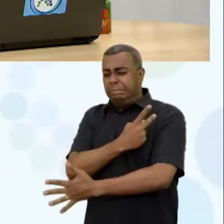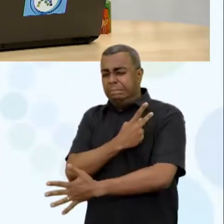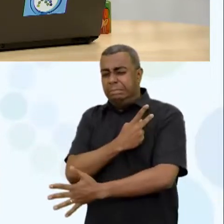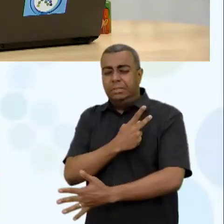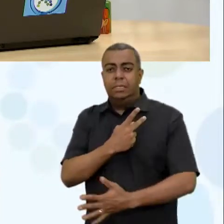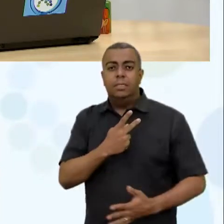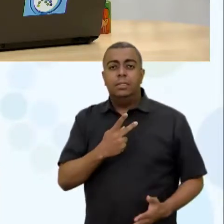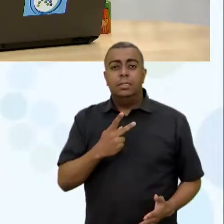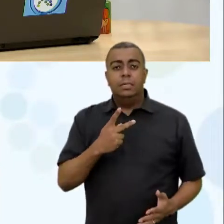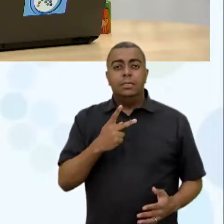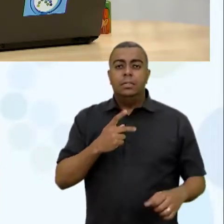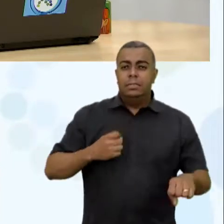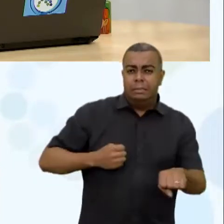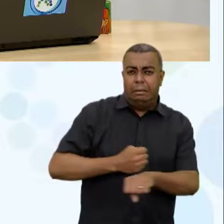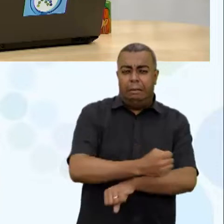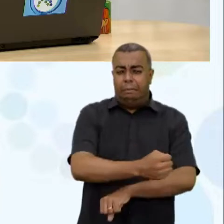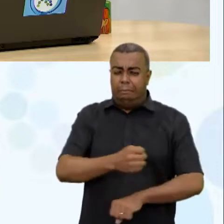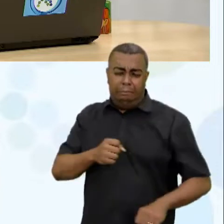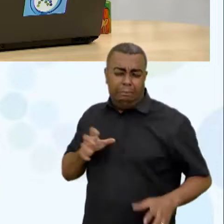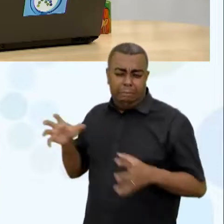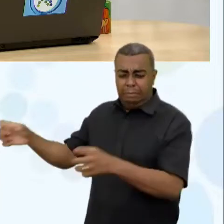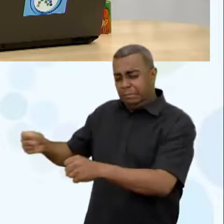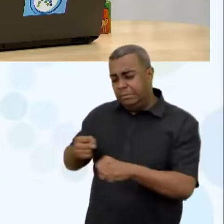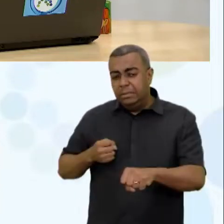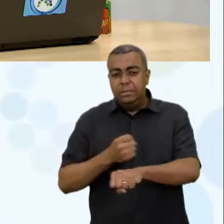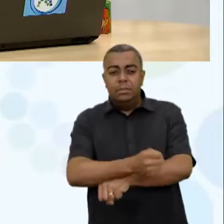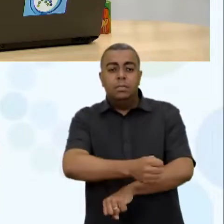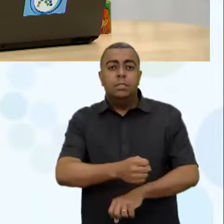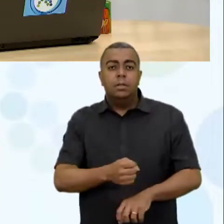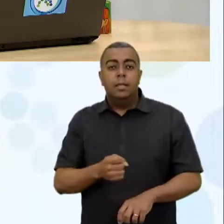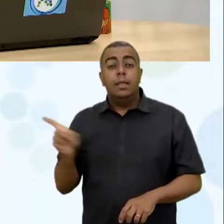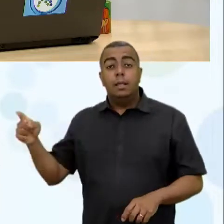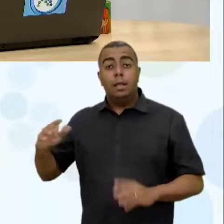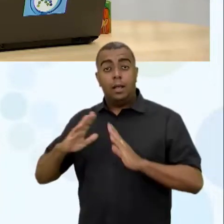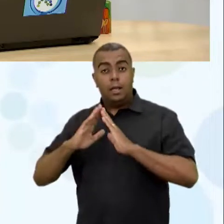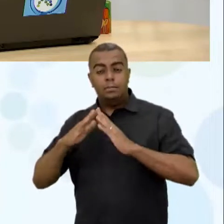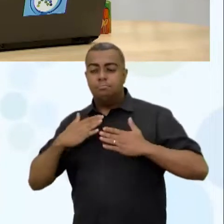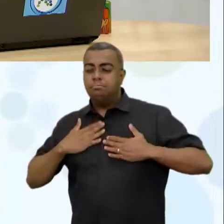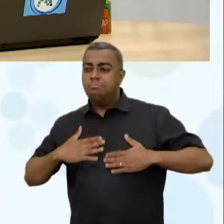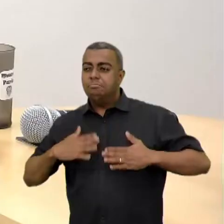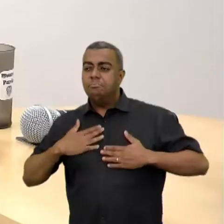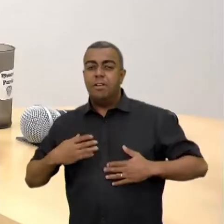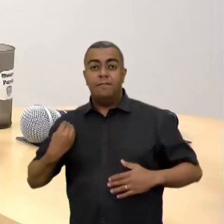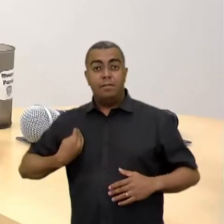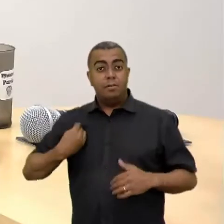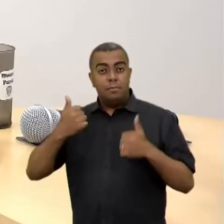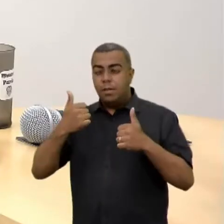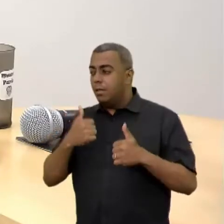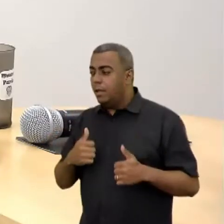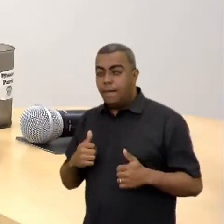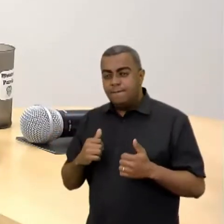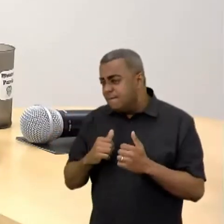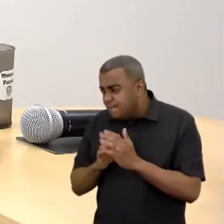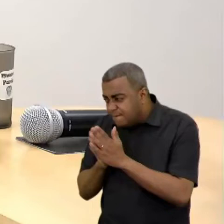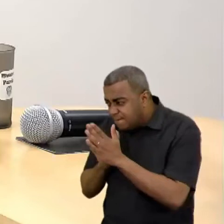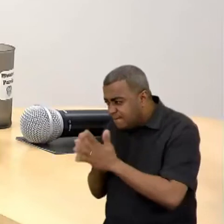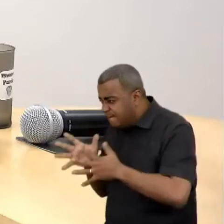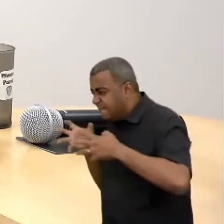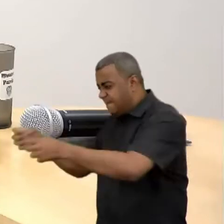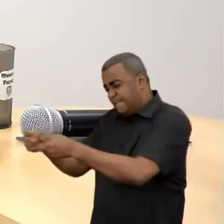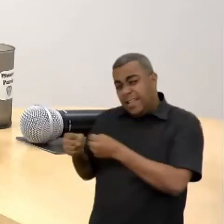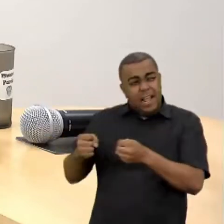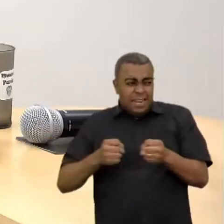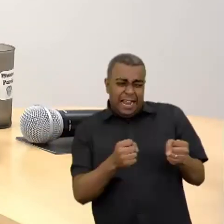gente fala escravizado, a gente lembra de um evento em que pessoas foram sequestradas da sua terra, foram levadas para outros lugares e foram violentadas das